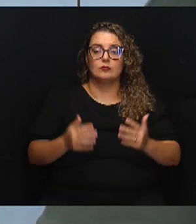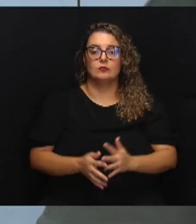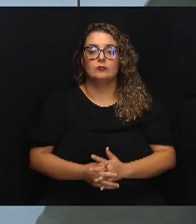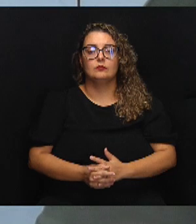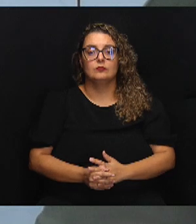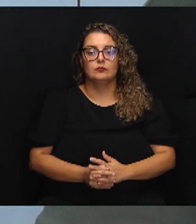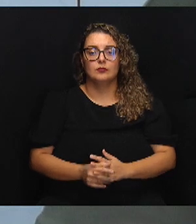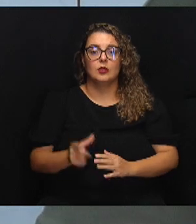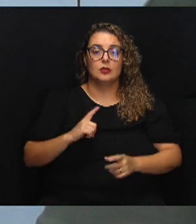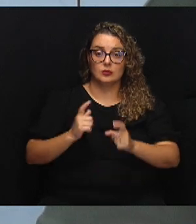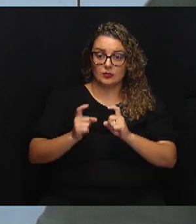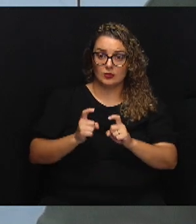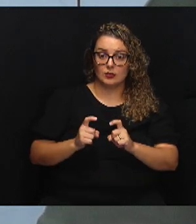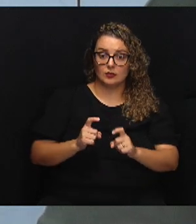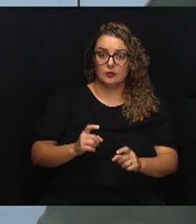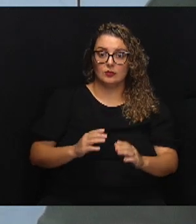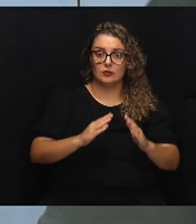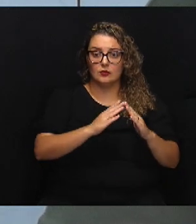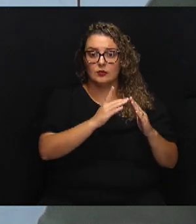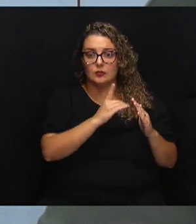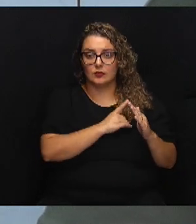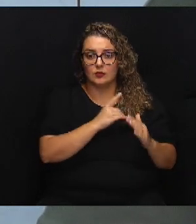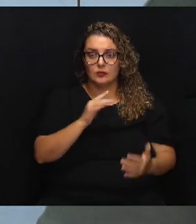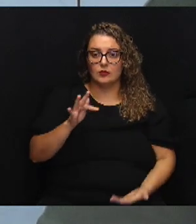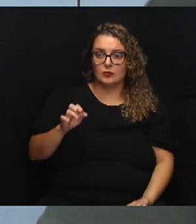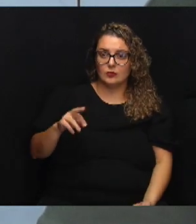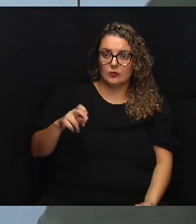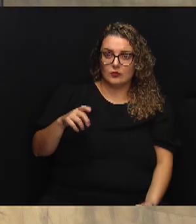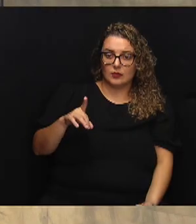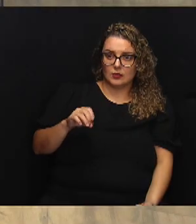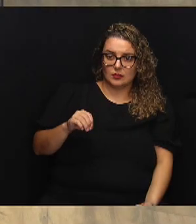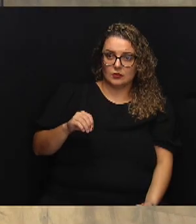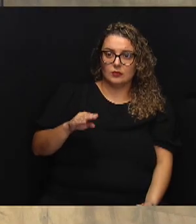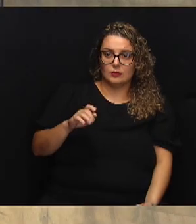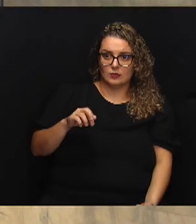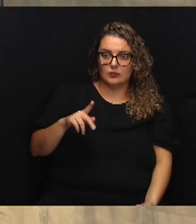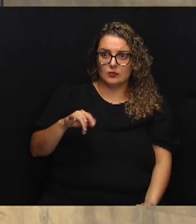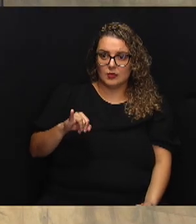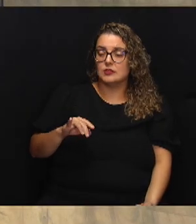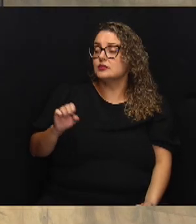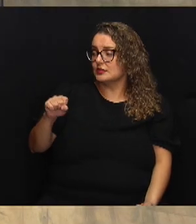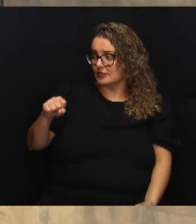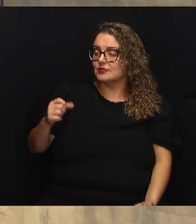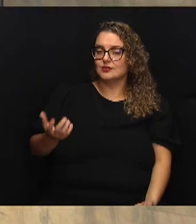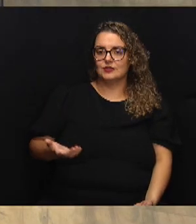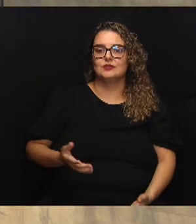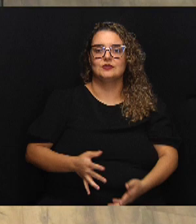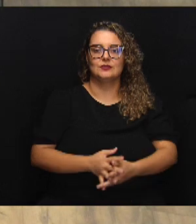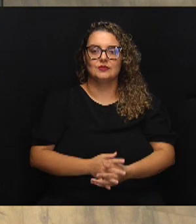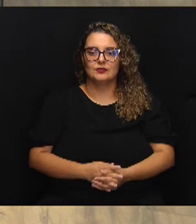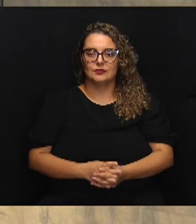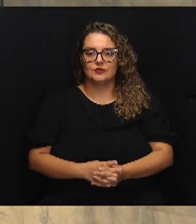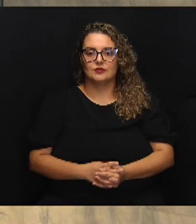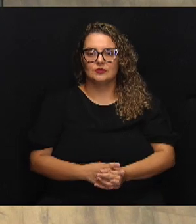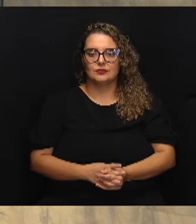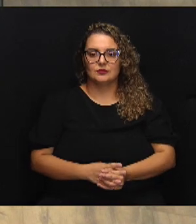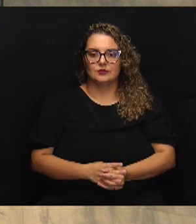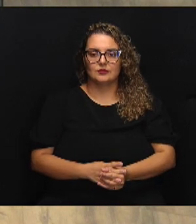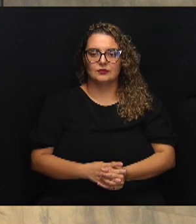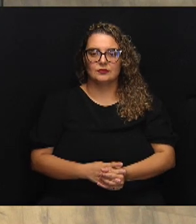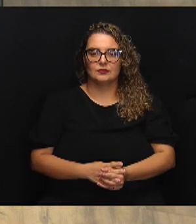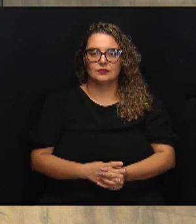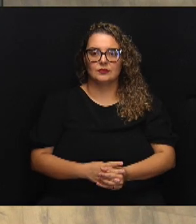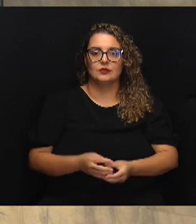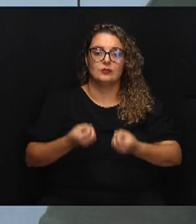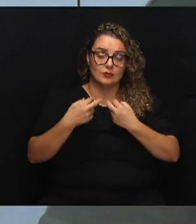reunião com o delegado Fernando Bardi, né? Isso, né? Isso. Fernando Bardi, onde eu tenho um bom